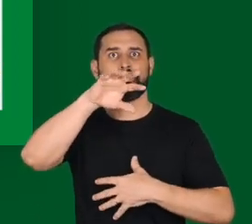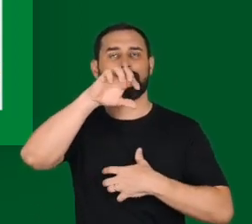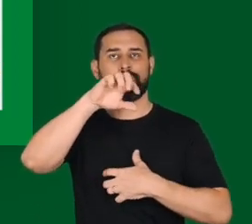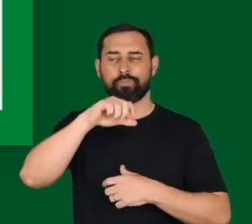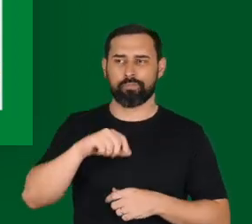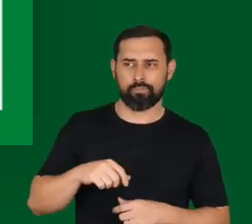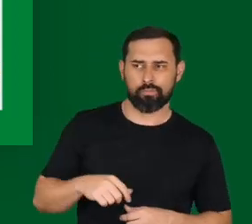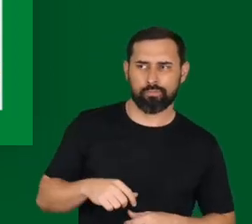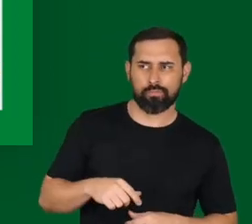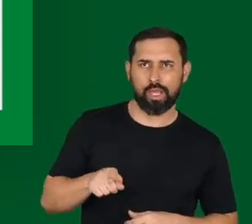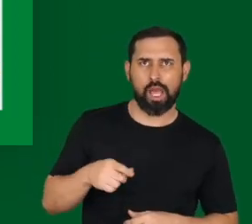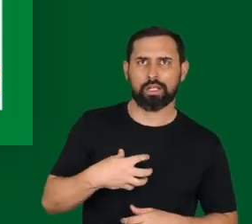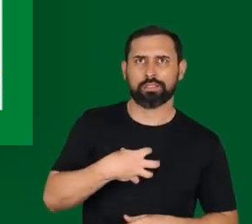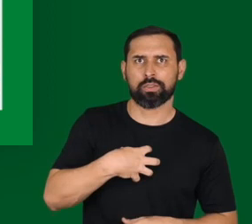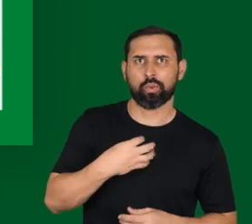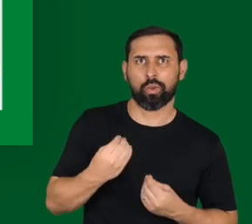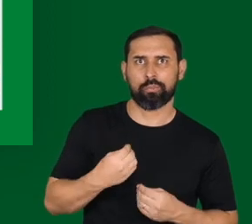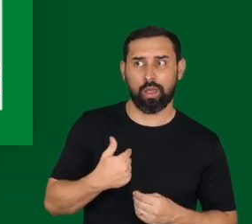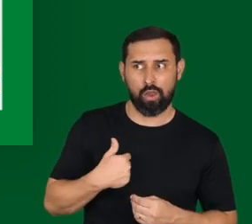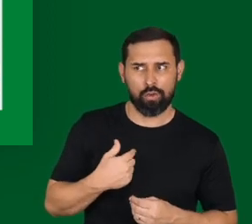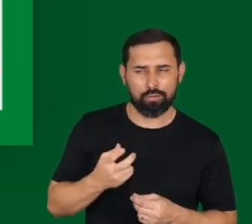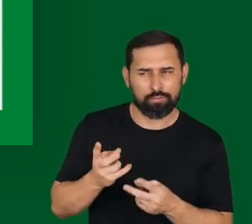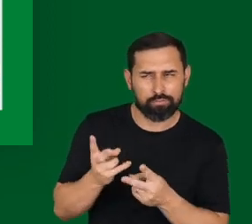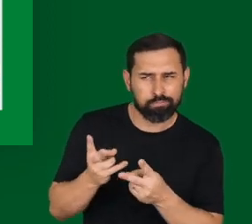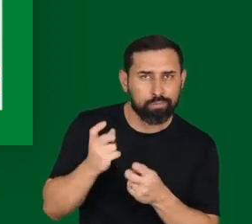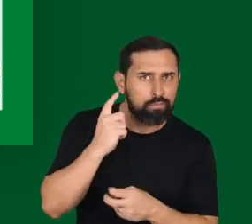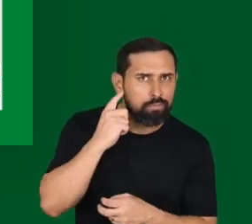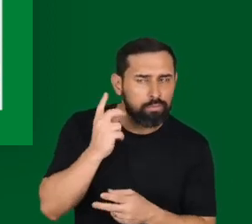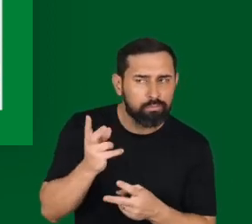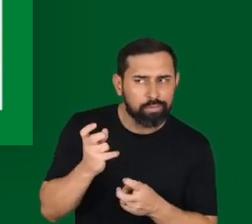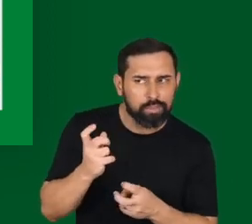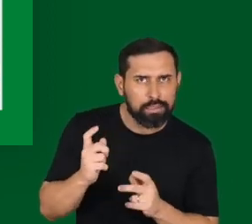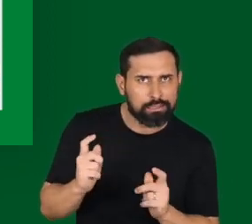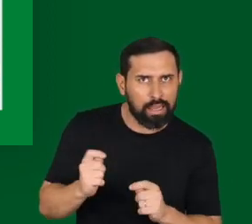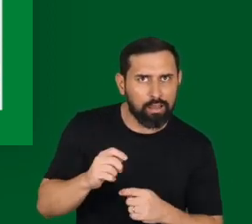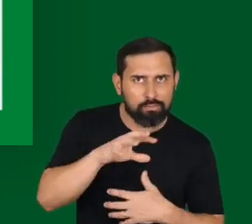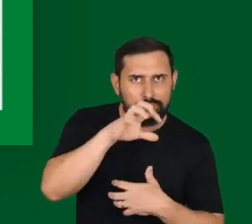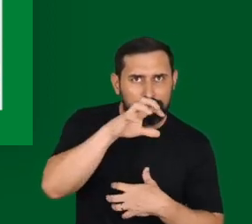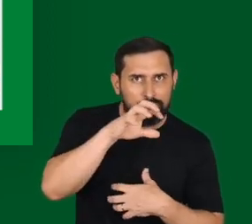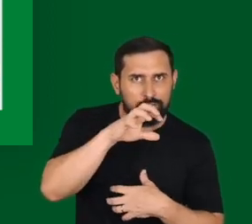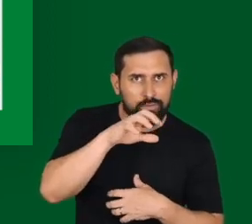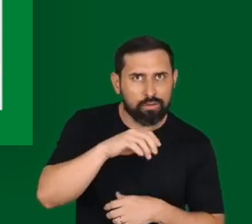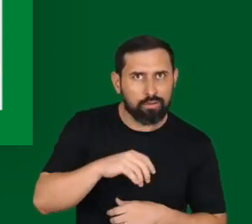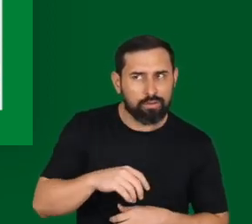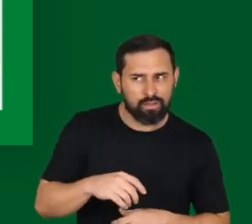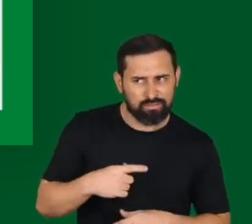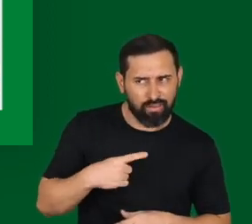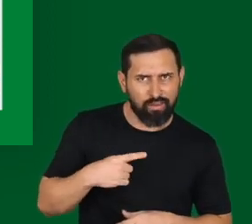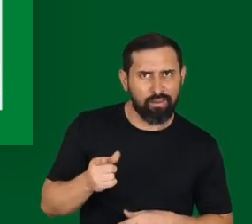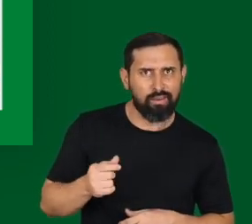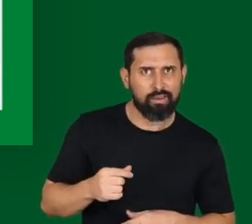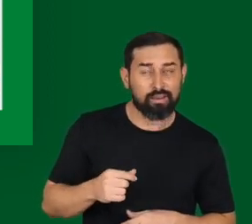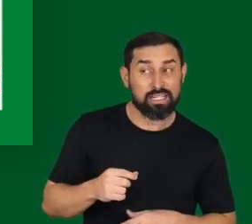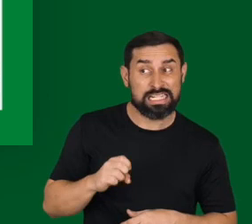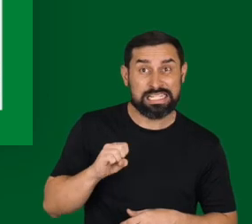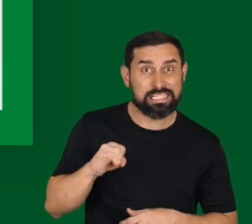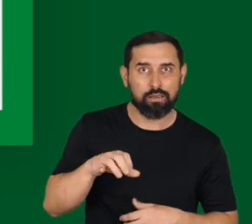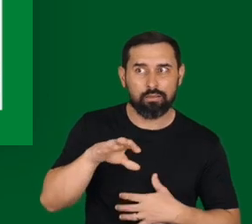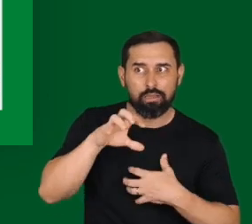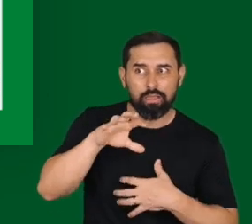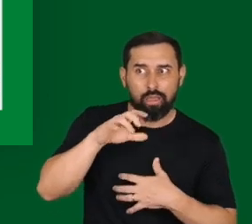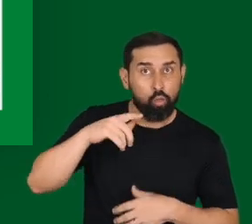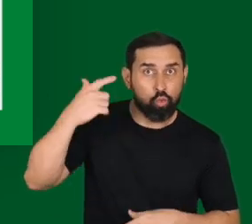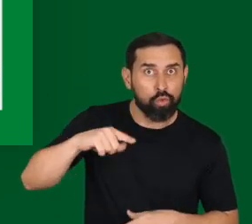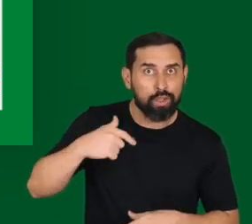respiração. Como é que está a postura dessa criança? Eu consigo ouvir algum ruído respiratório? Eu não preciso nem auscultar. Se ele